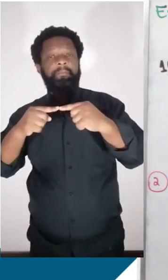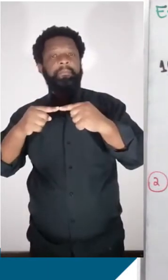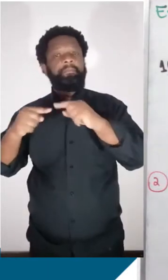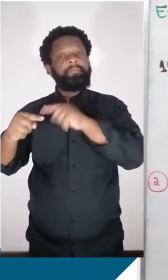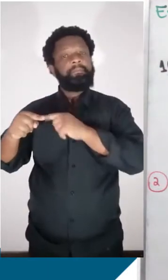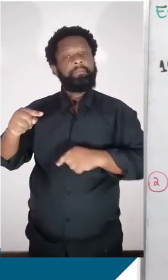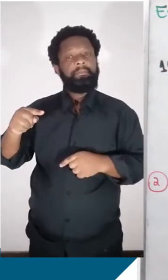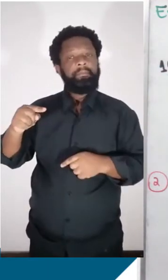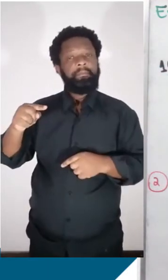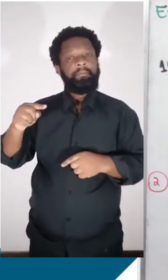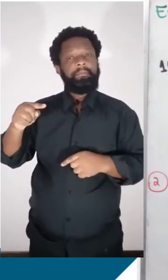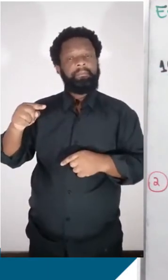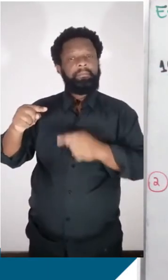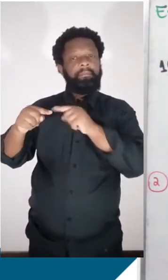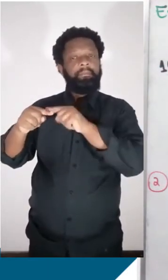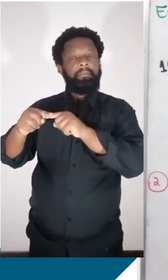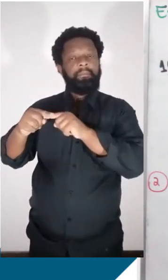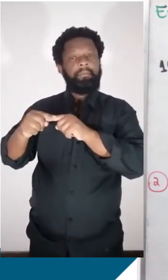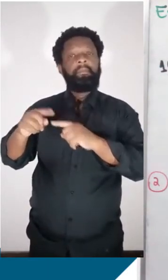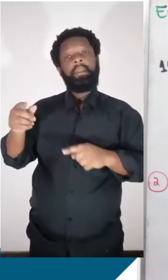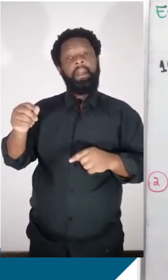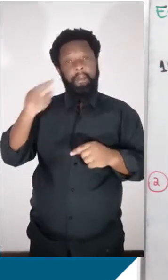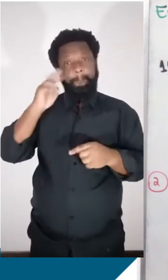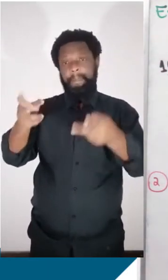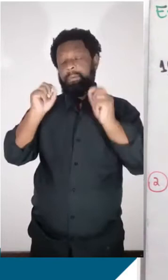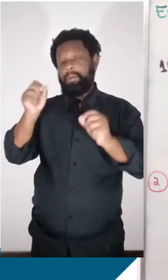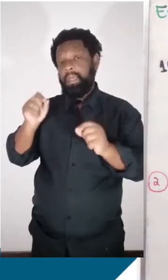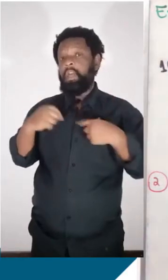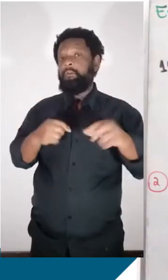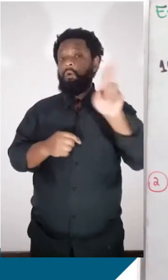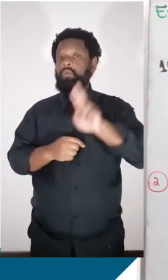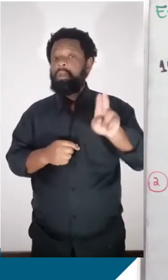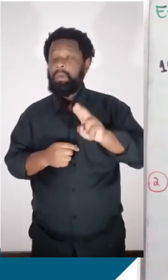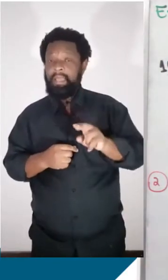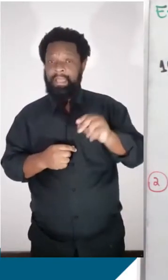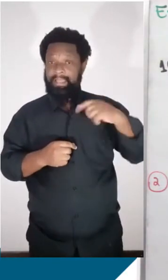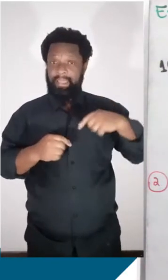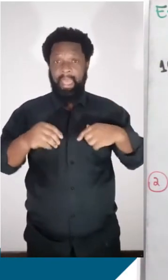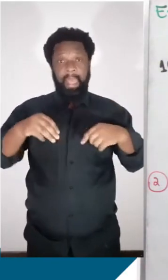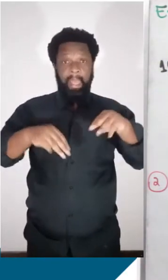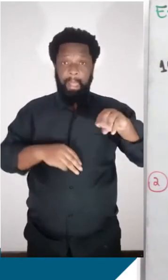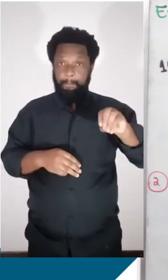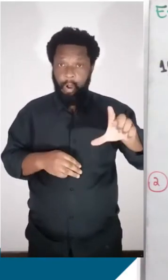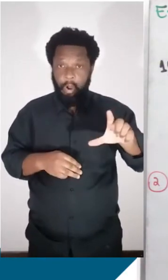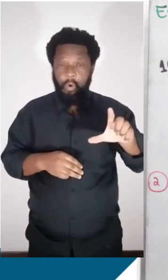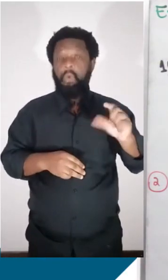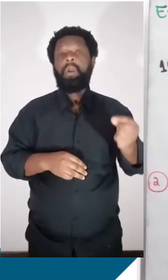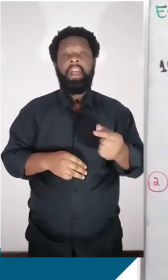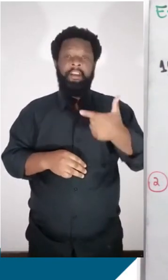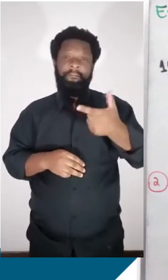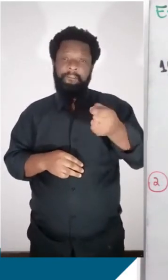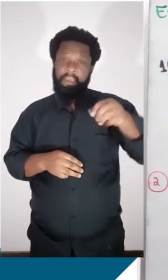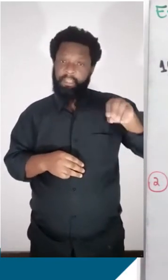para... Opa, manchou aqui. Está para... Aqui, repara que o que eu vou usar está em mol, 20 mol. Então,